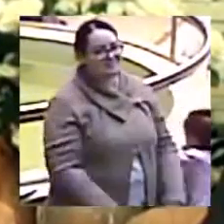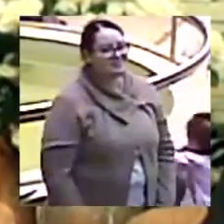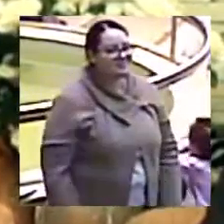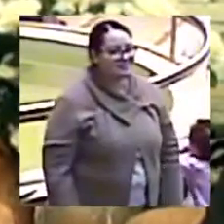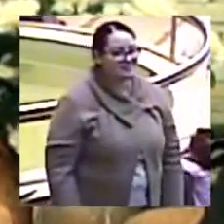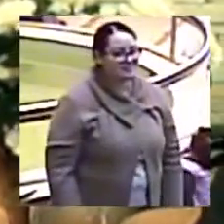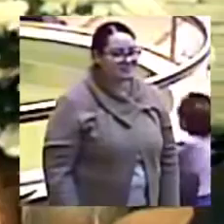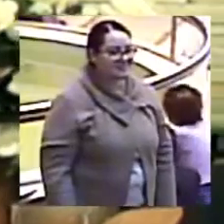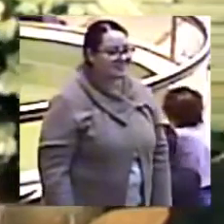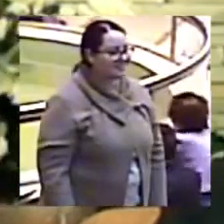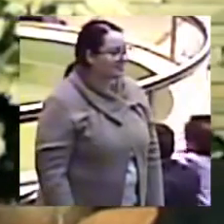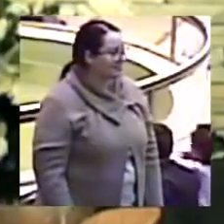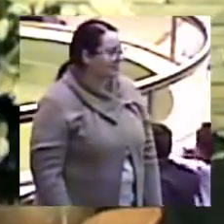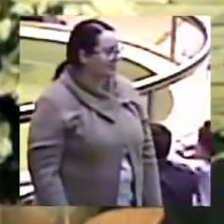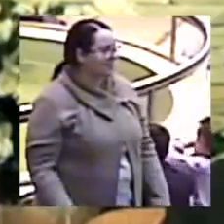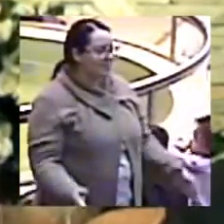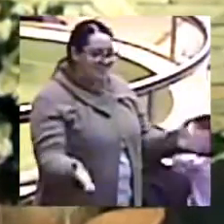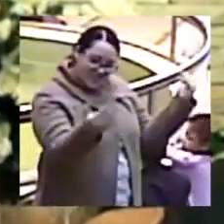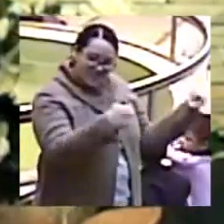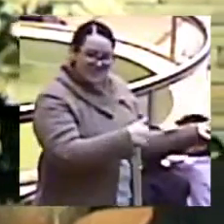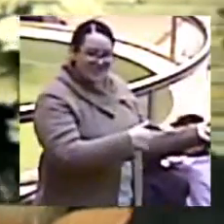Vem para cá que a gente divide o púlpito.